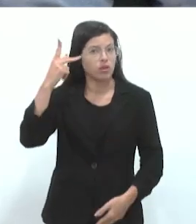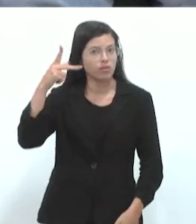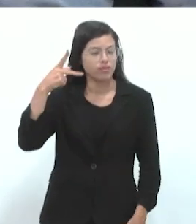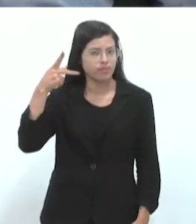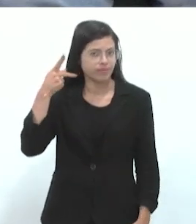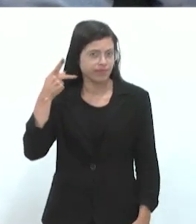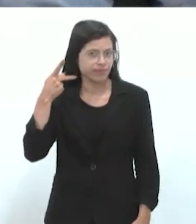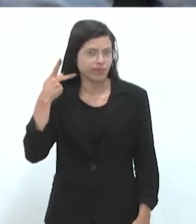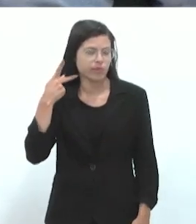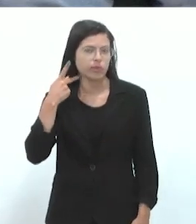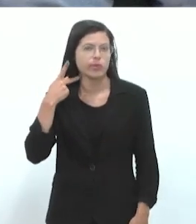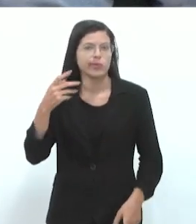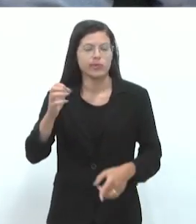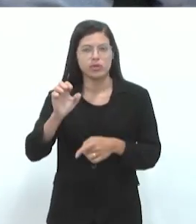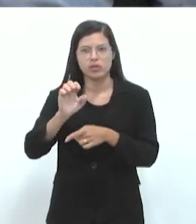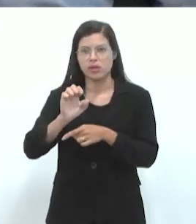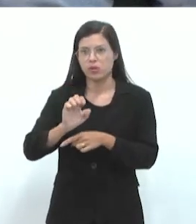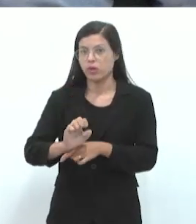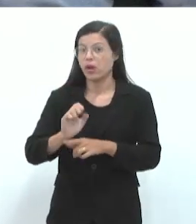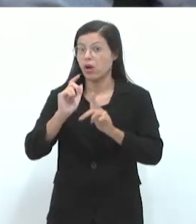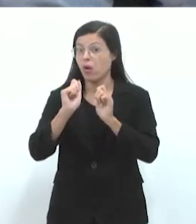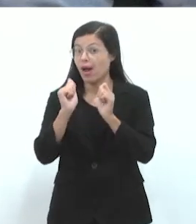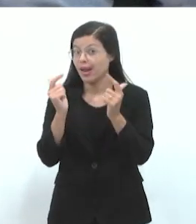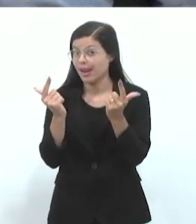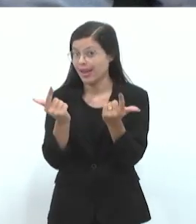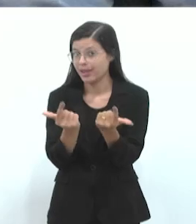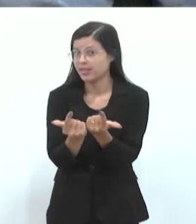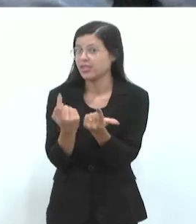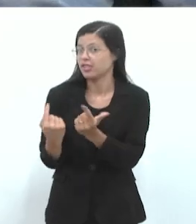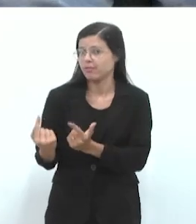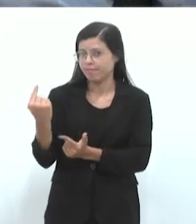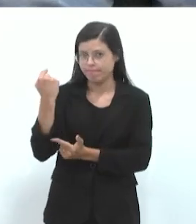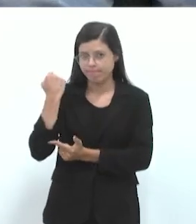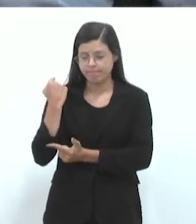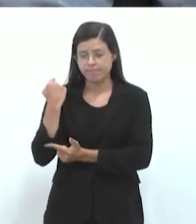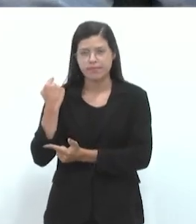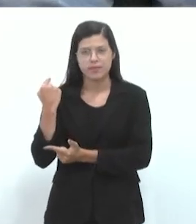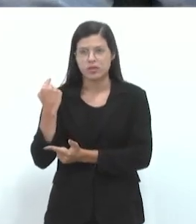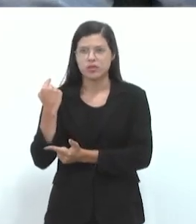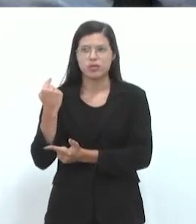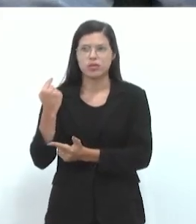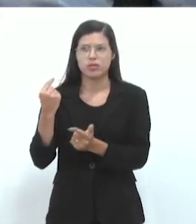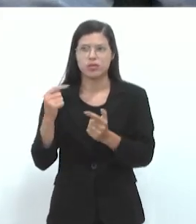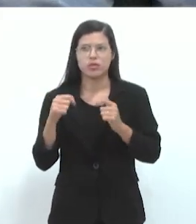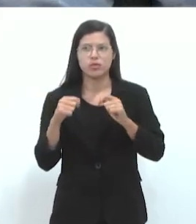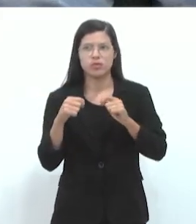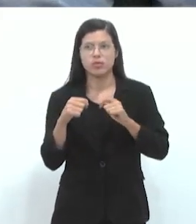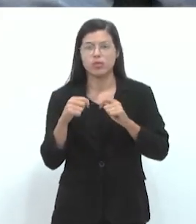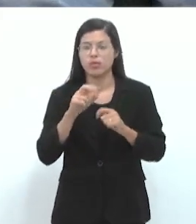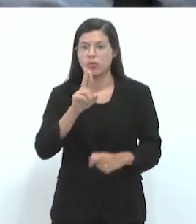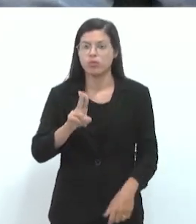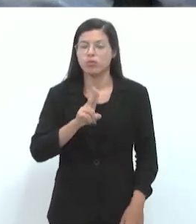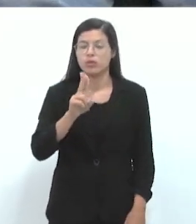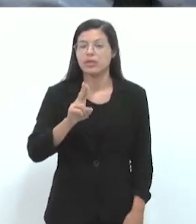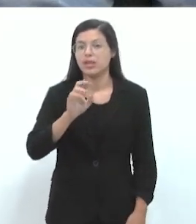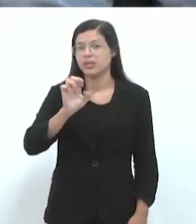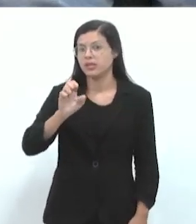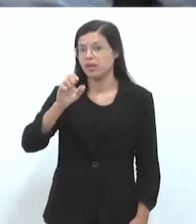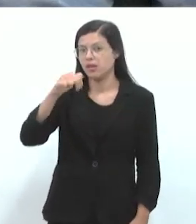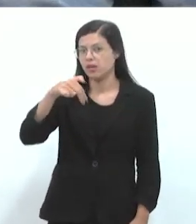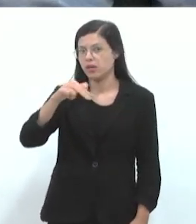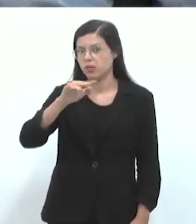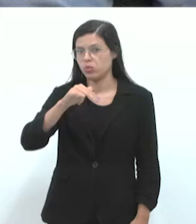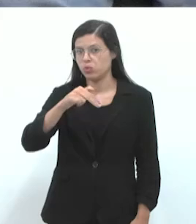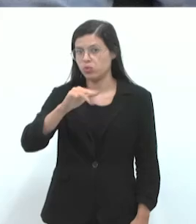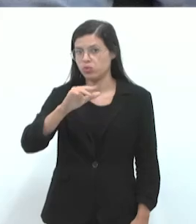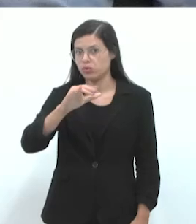do Estado com o Parlamento Fluminense, à época, de não aplicar esse enunciado número 3. Por